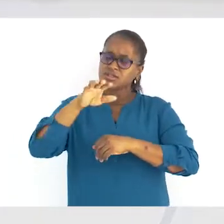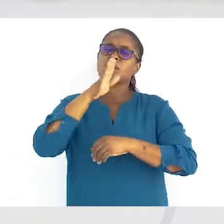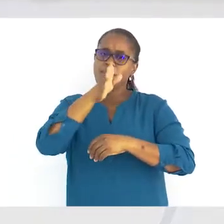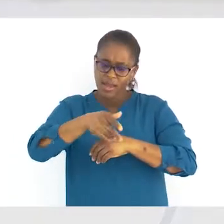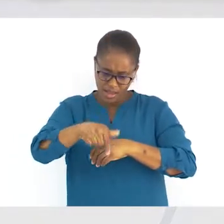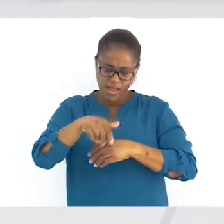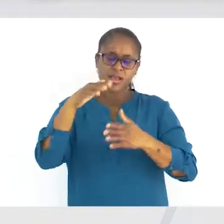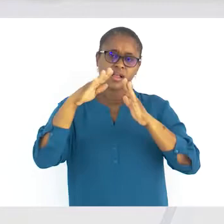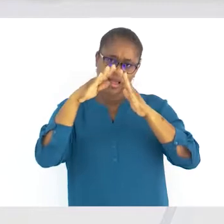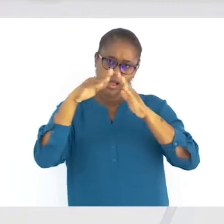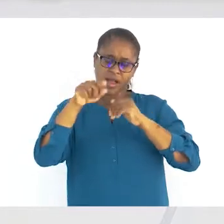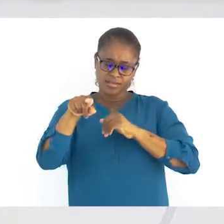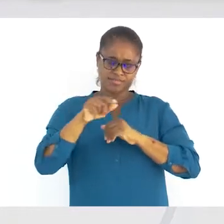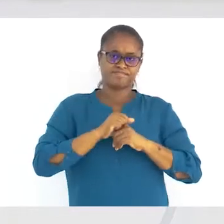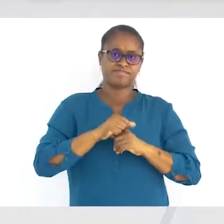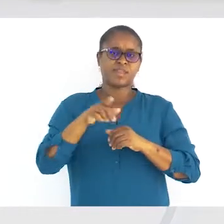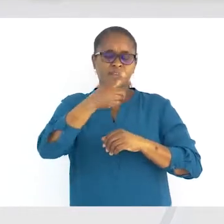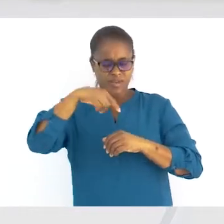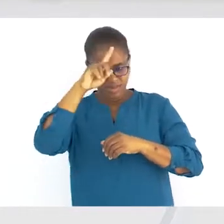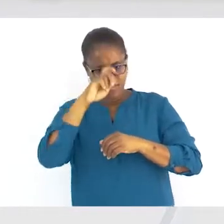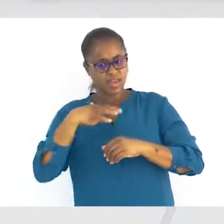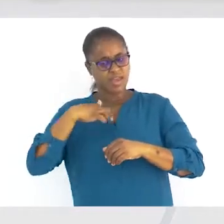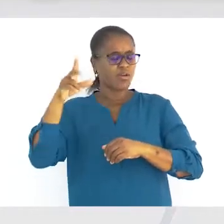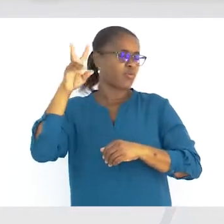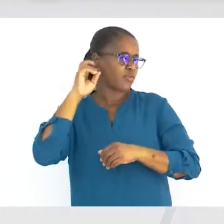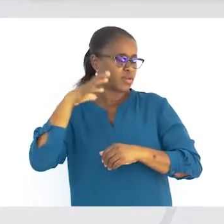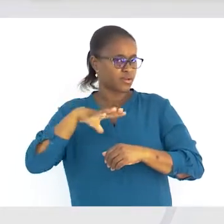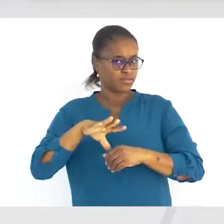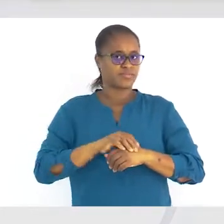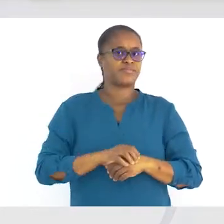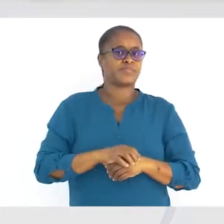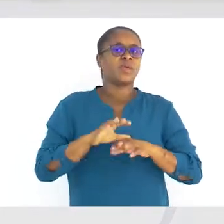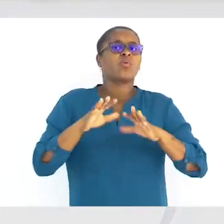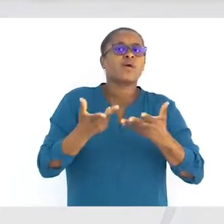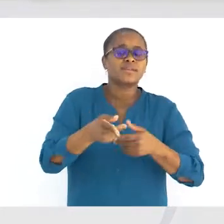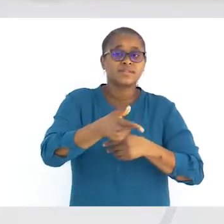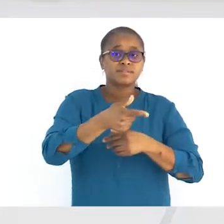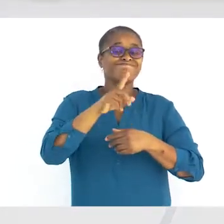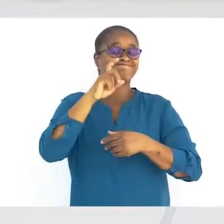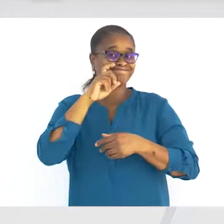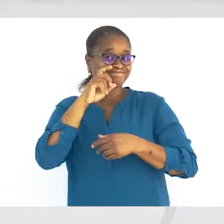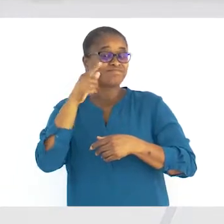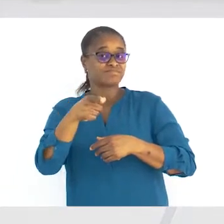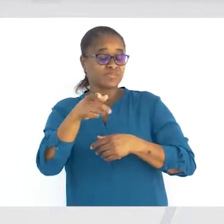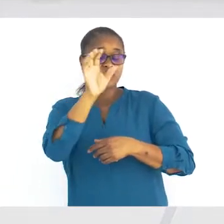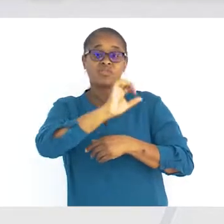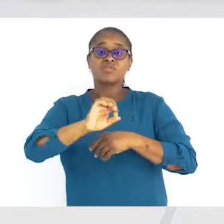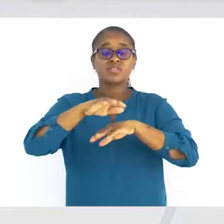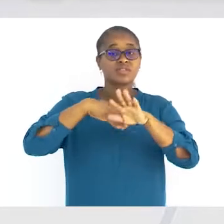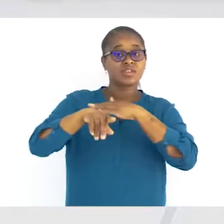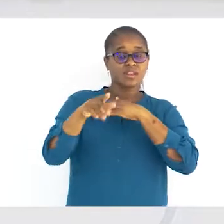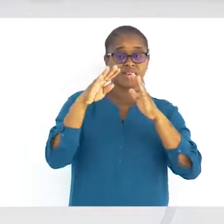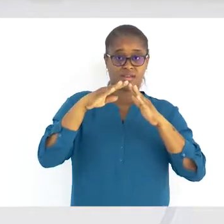lá em casa? Vamos recordar. Quero vos ouvir. Quais são essas medidas que vocês estão a pôr em prática lá em